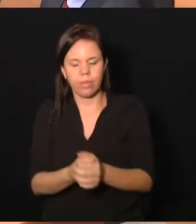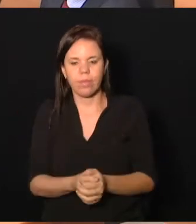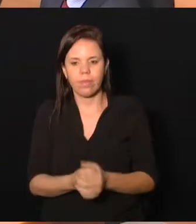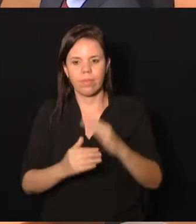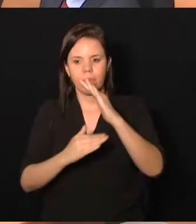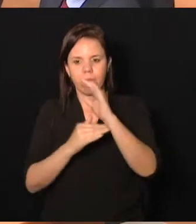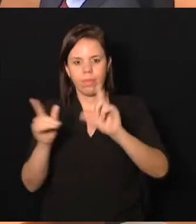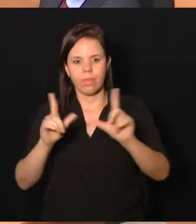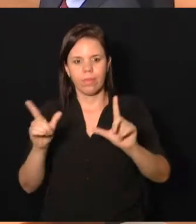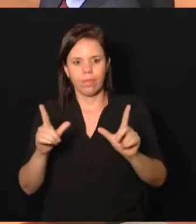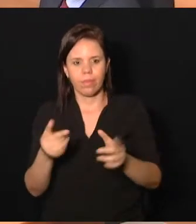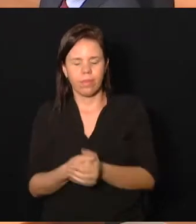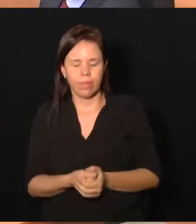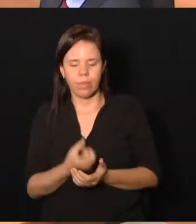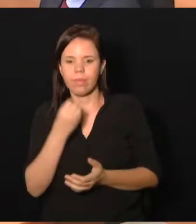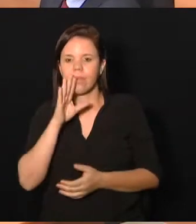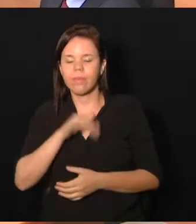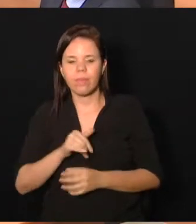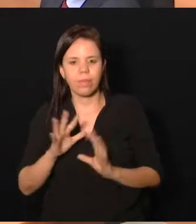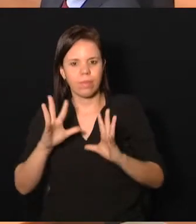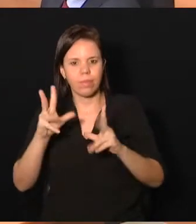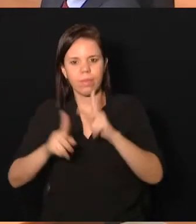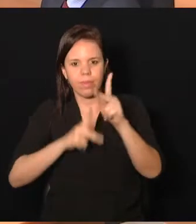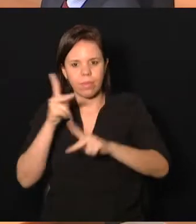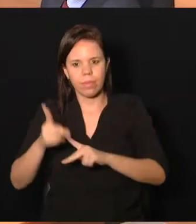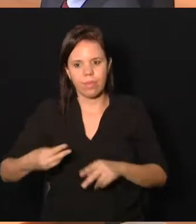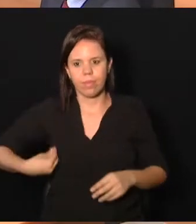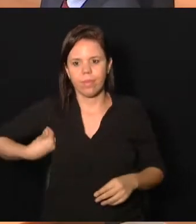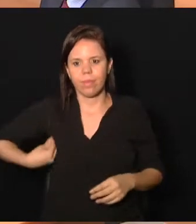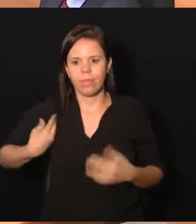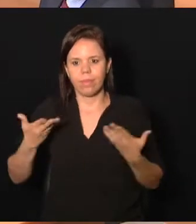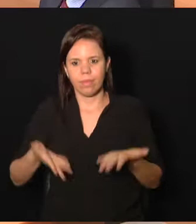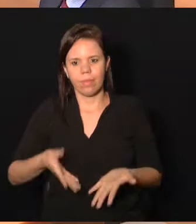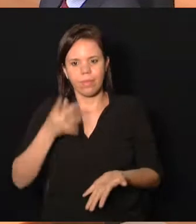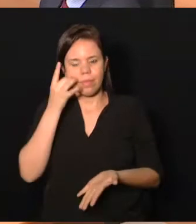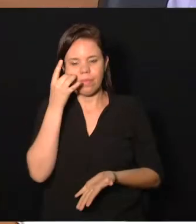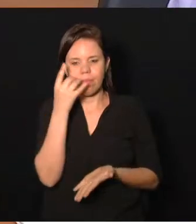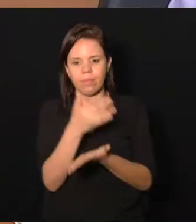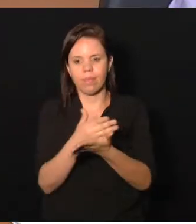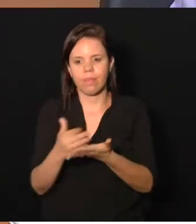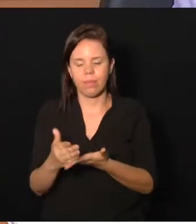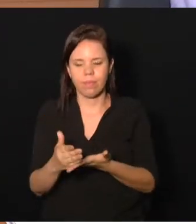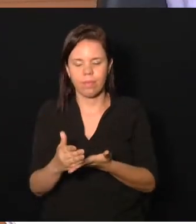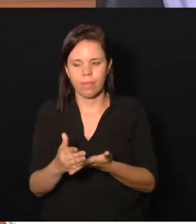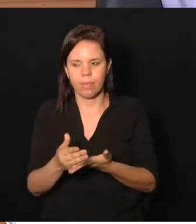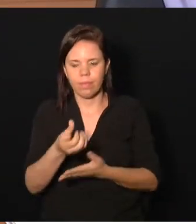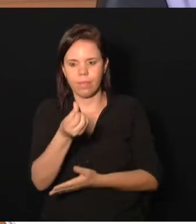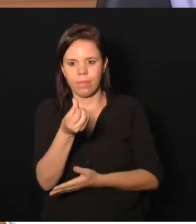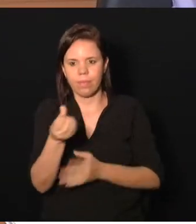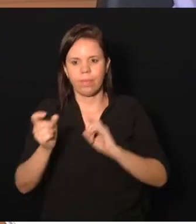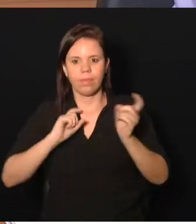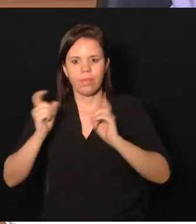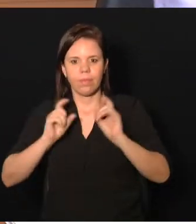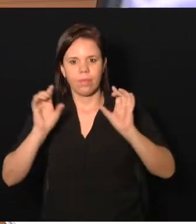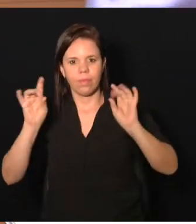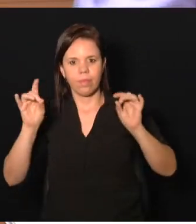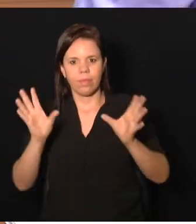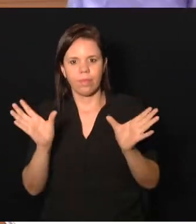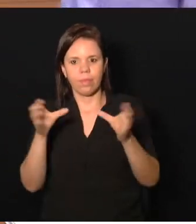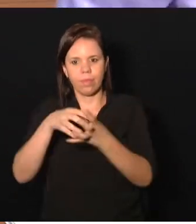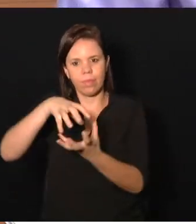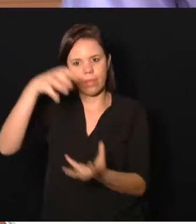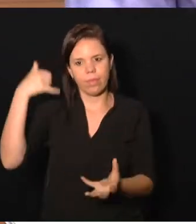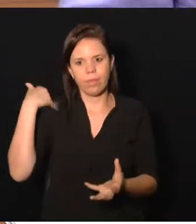da TV Câmara. Boa tarde a todos os presentes. Estamos iniciando agora a 6ª reunião ordinária da Comissão dos